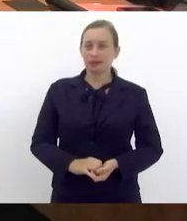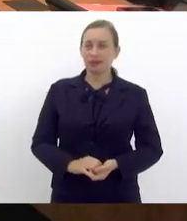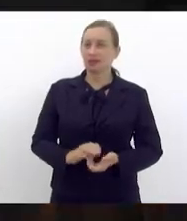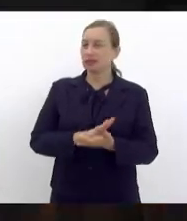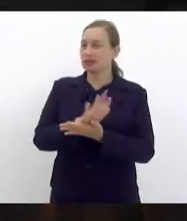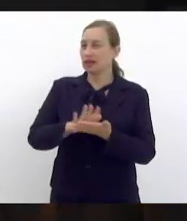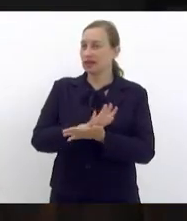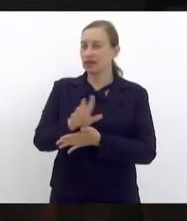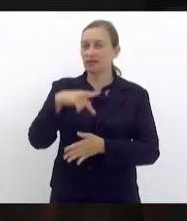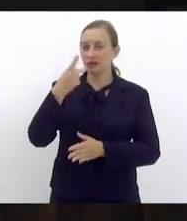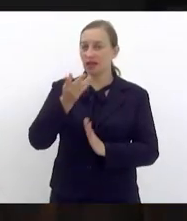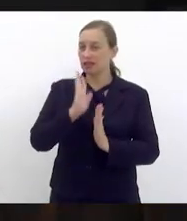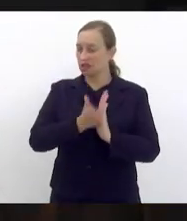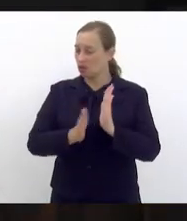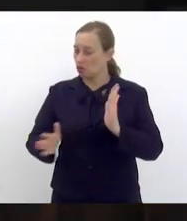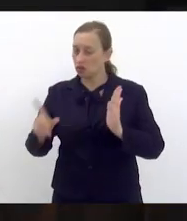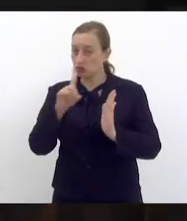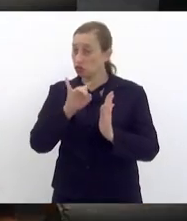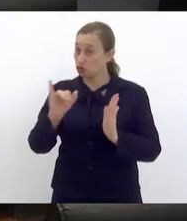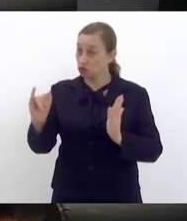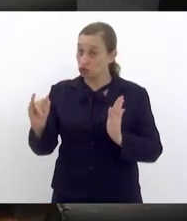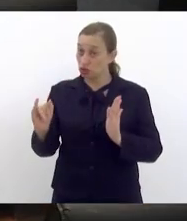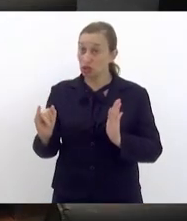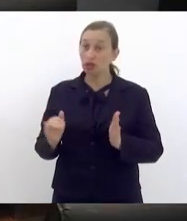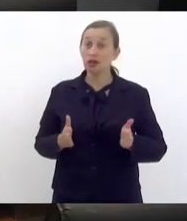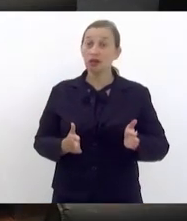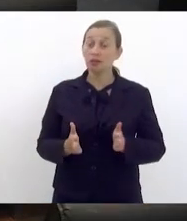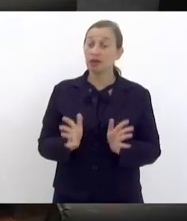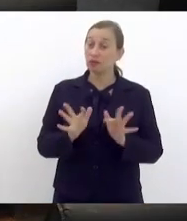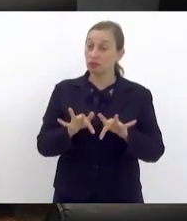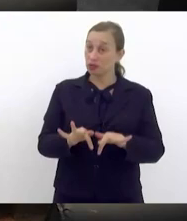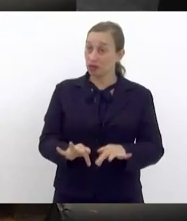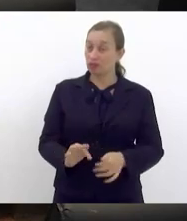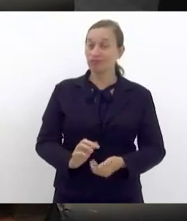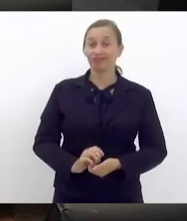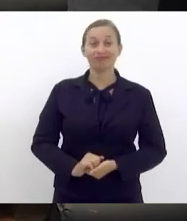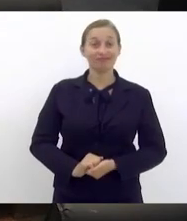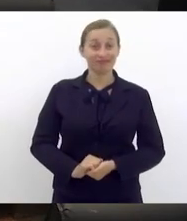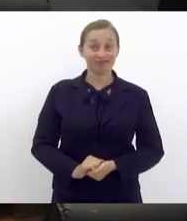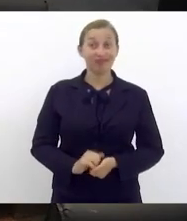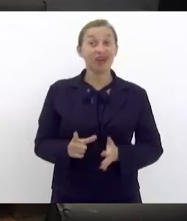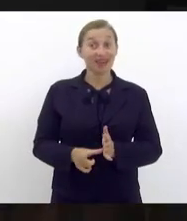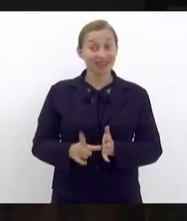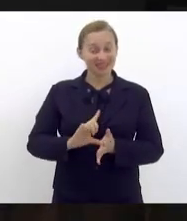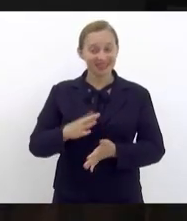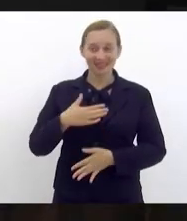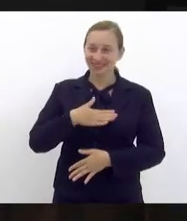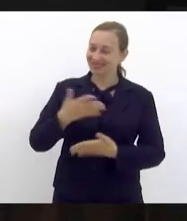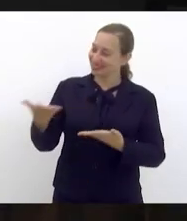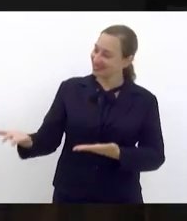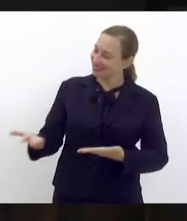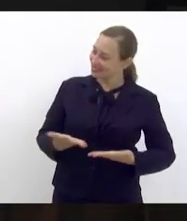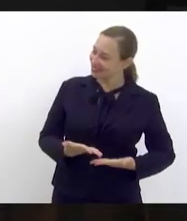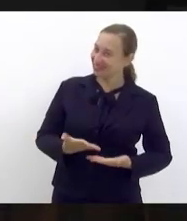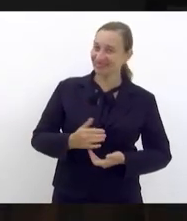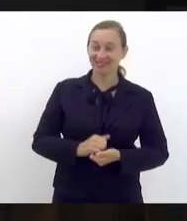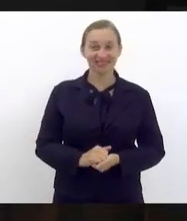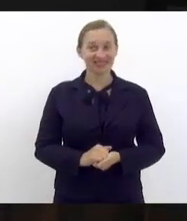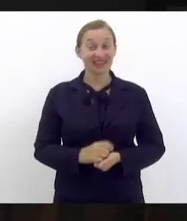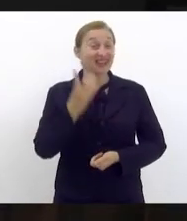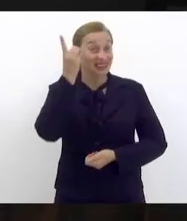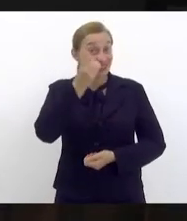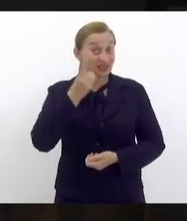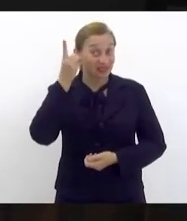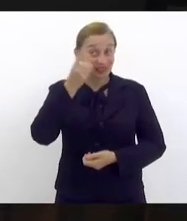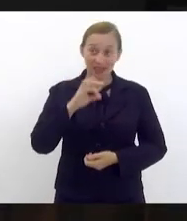Nada mais havendo a tratar na ordem do dia, passo ao expediente final. Antes, porém, gostaria de convidar a nobre